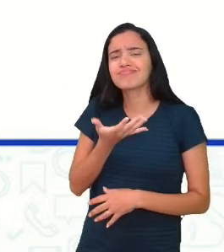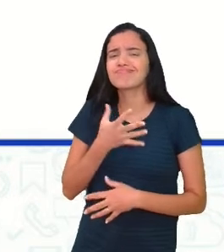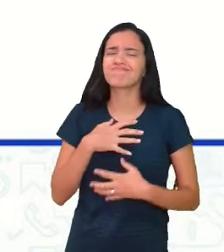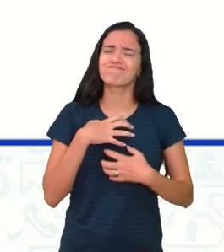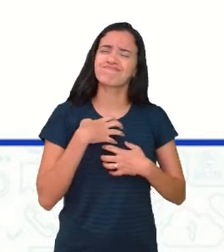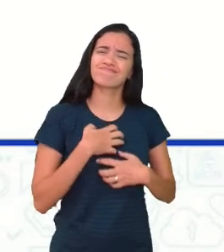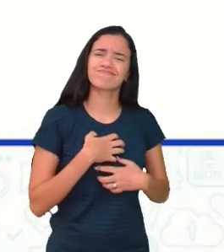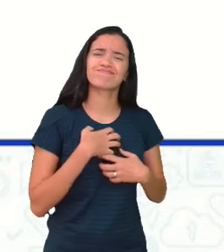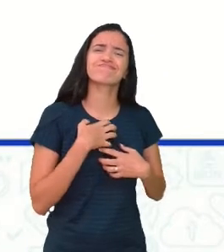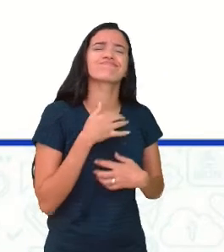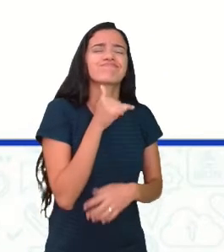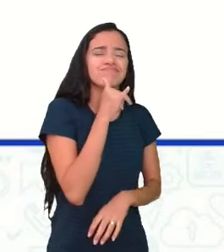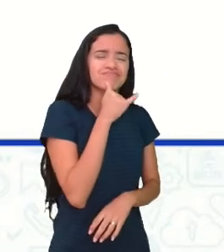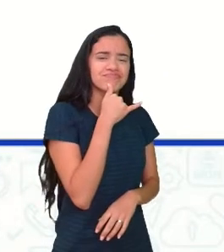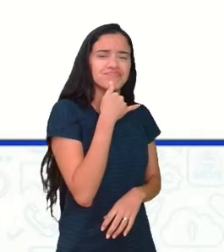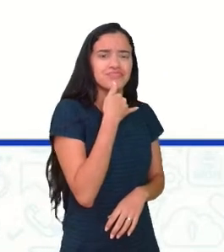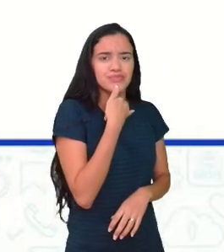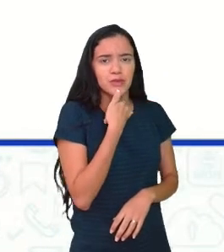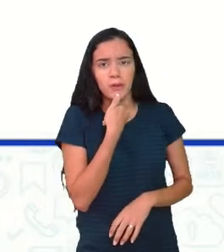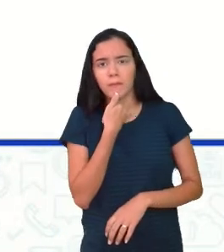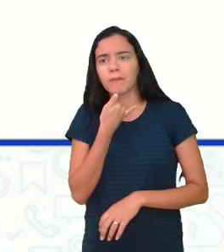pena, que pena,